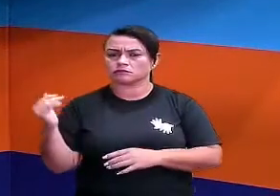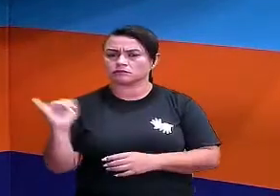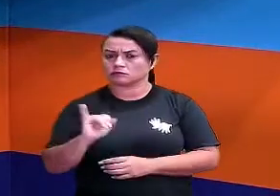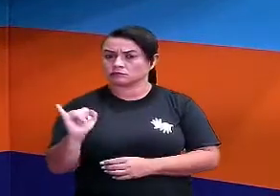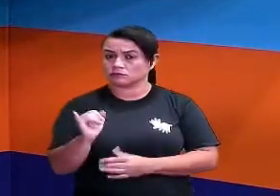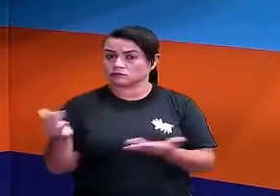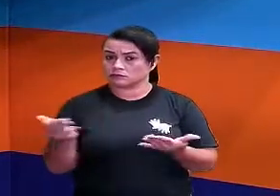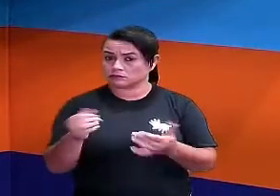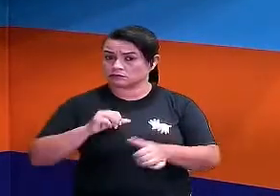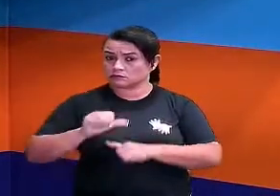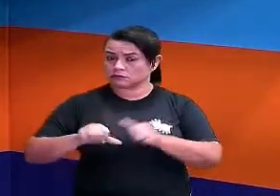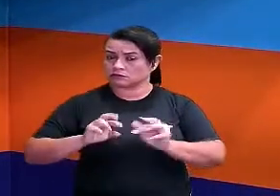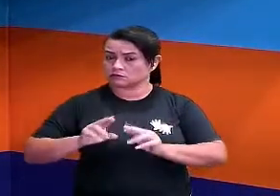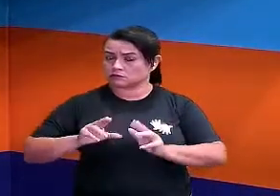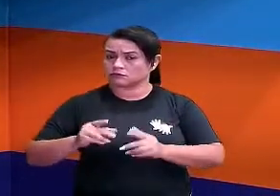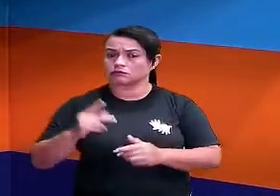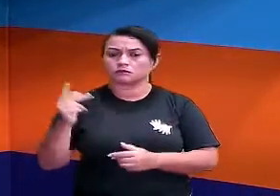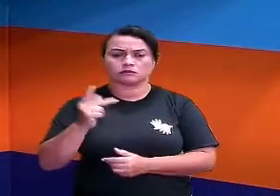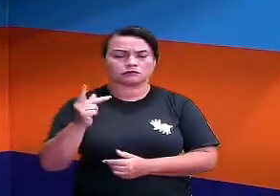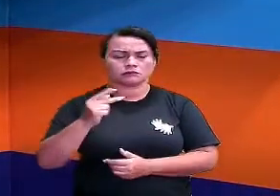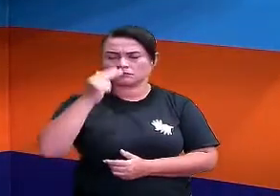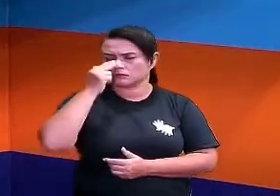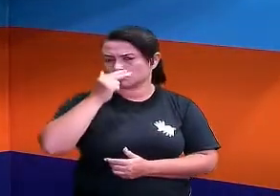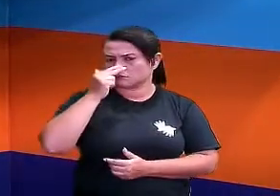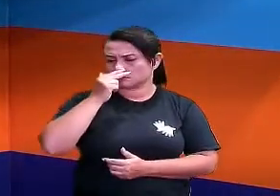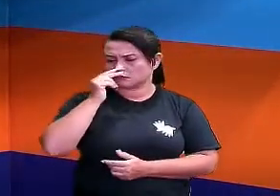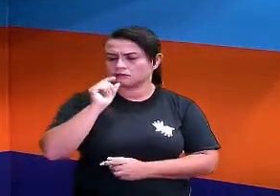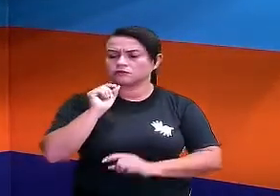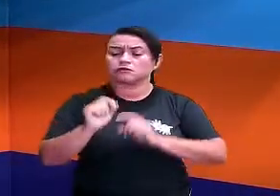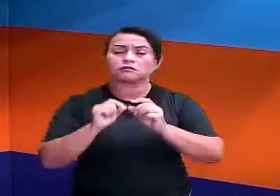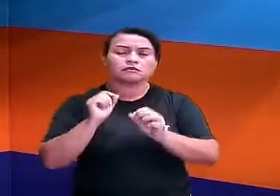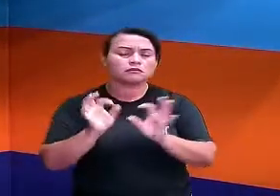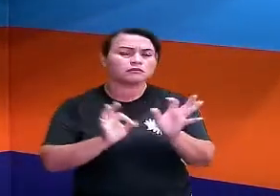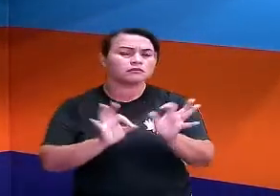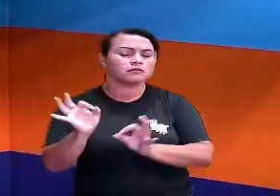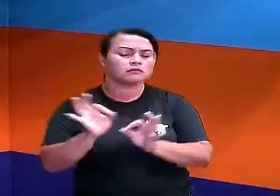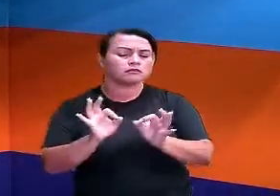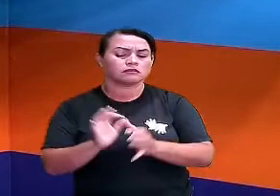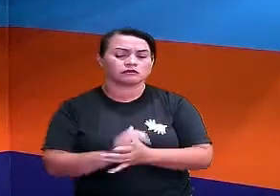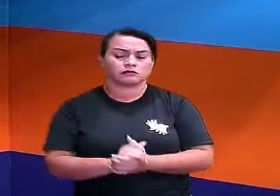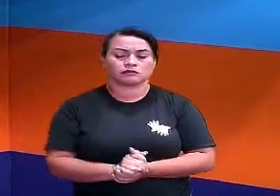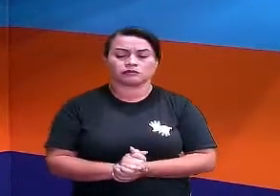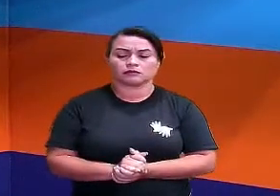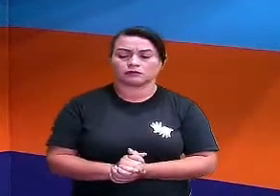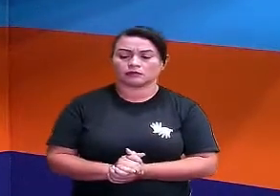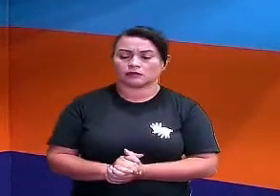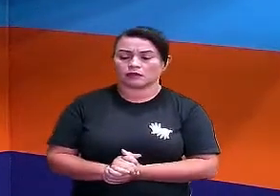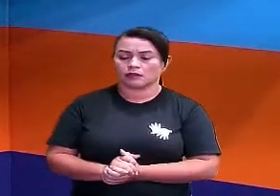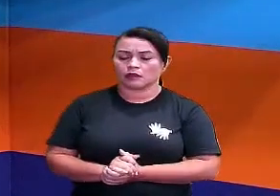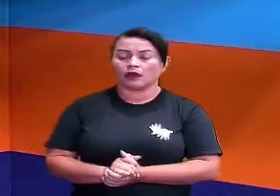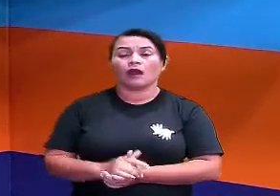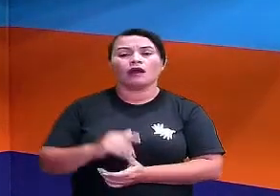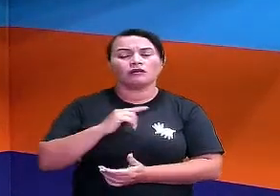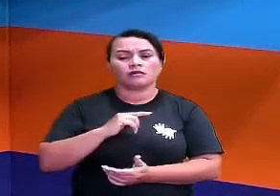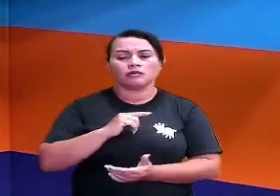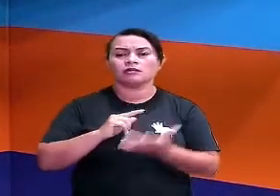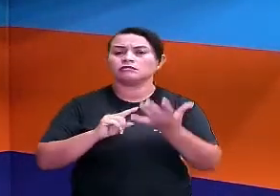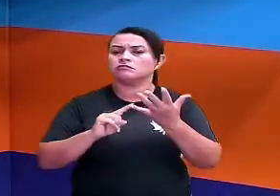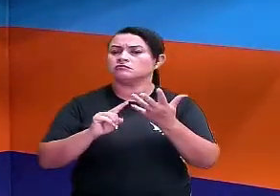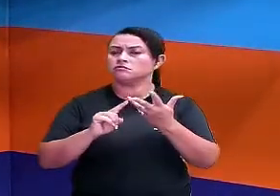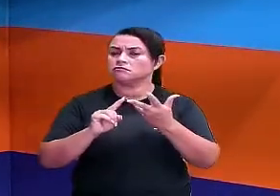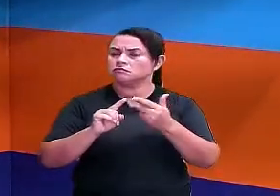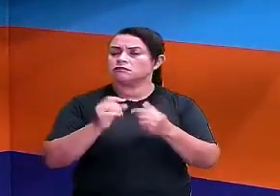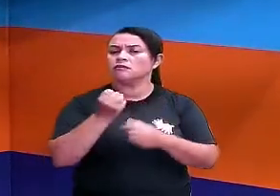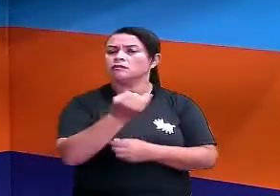aqui eu tenho a mesma representação. E o que é que eu vou fazer? né? Ao realizar a contagem da